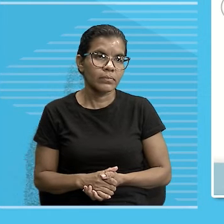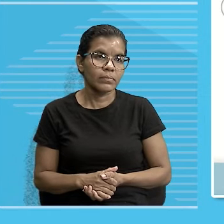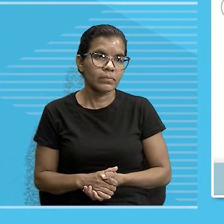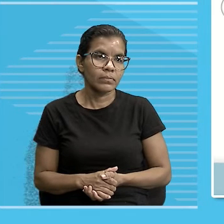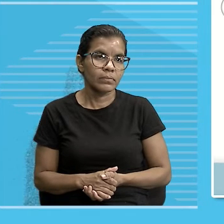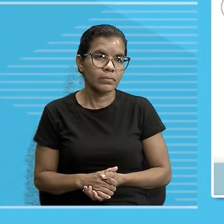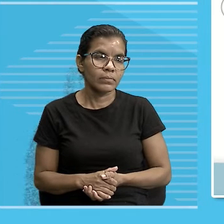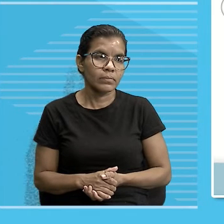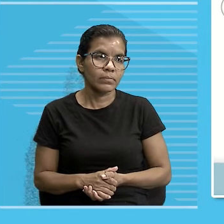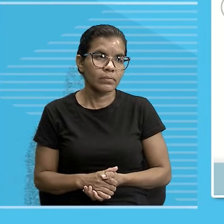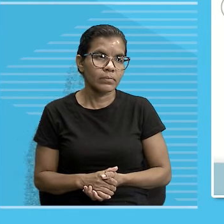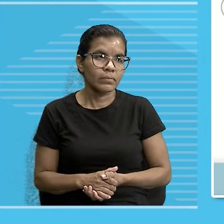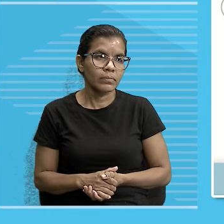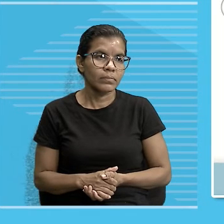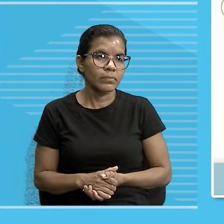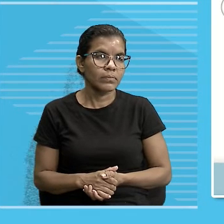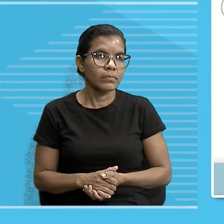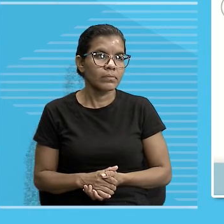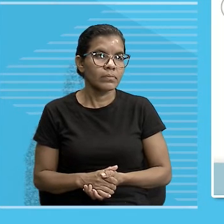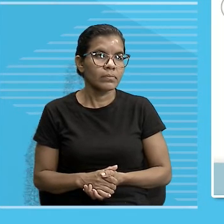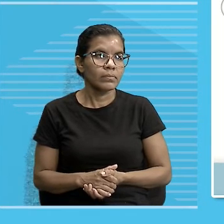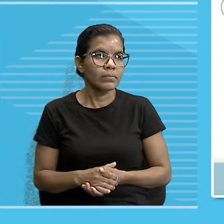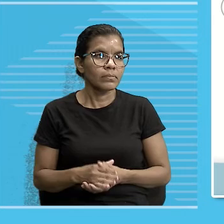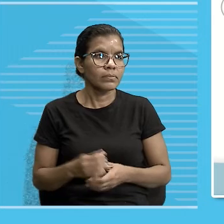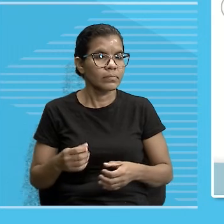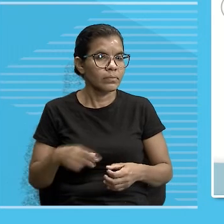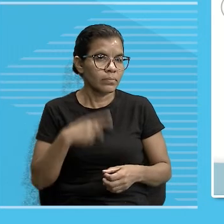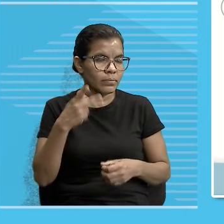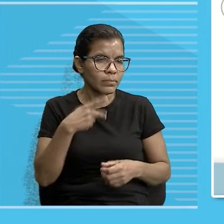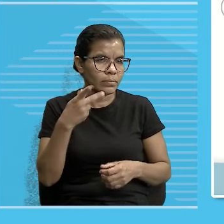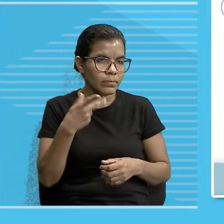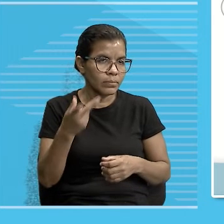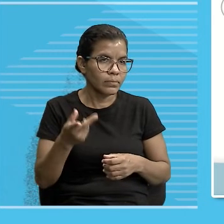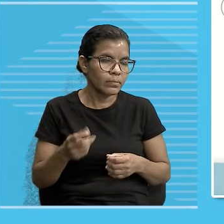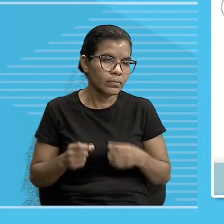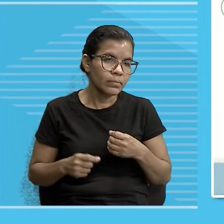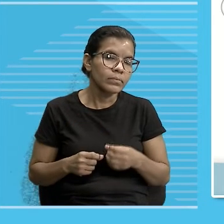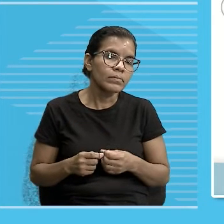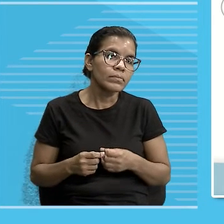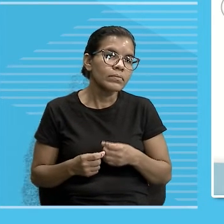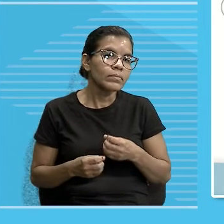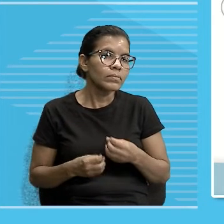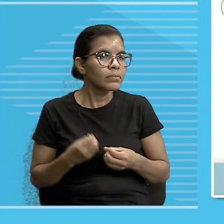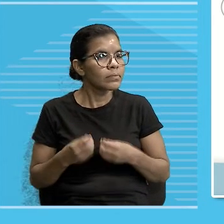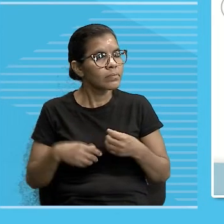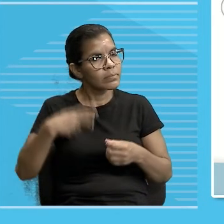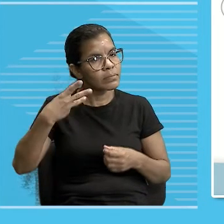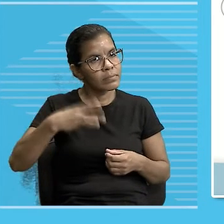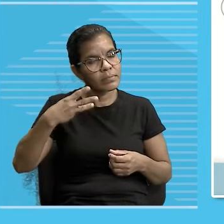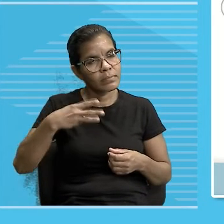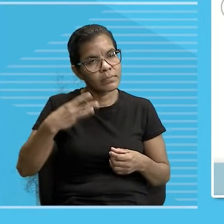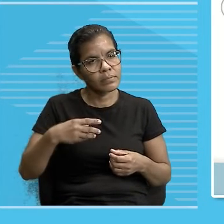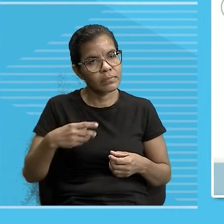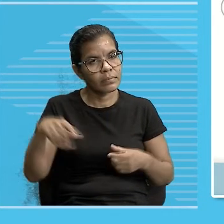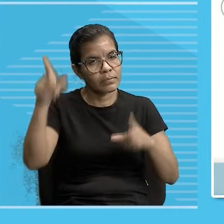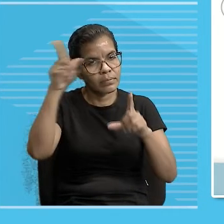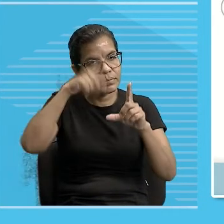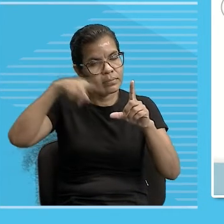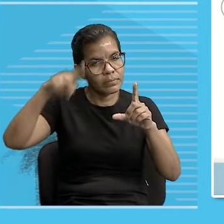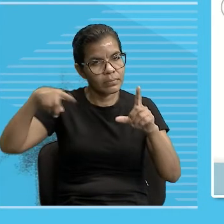o nosso encontro de hoje, eu vou comentar com vocês sobre uma terceira e última